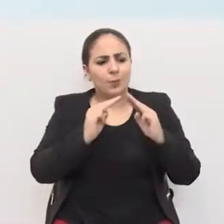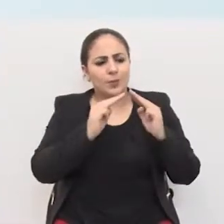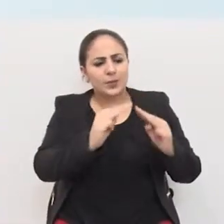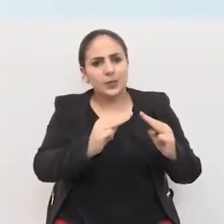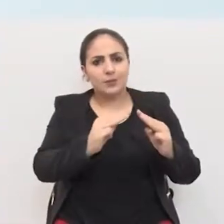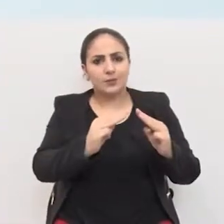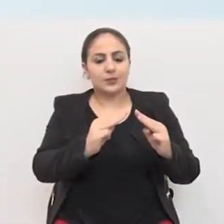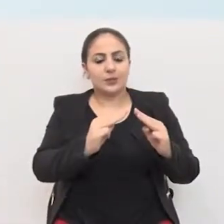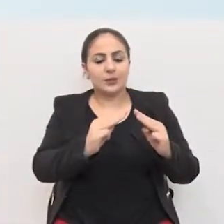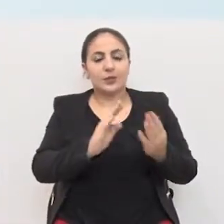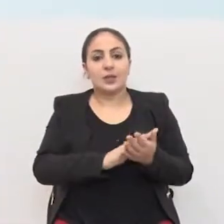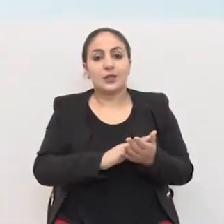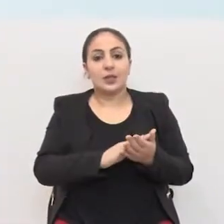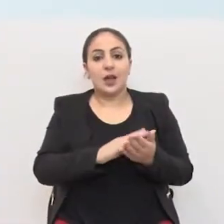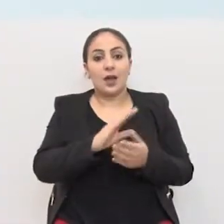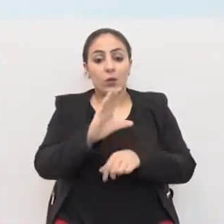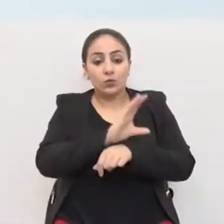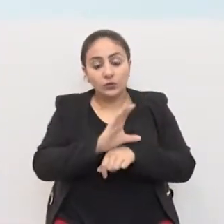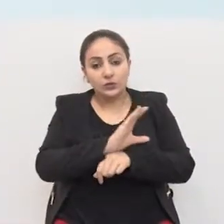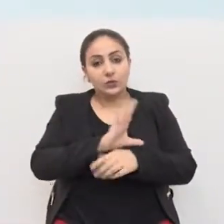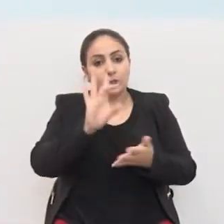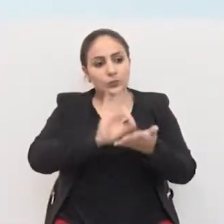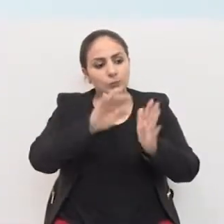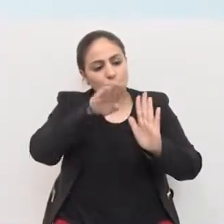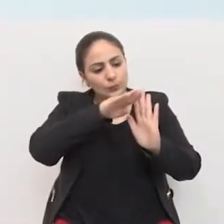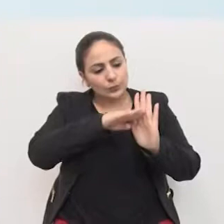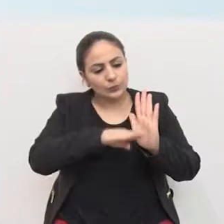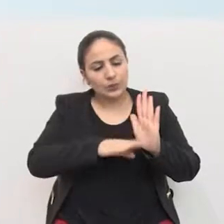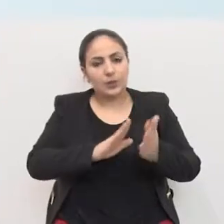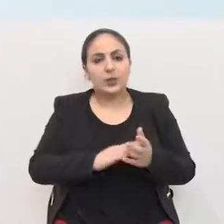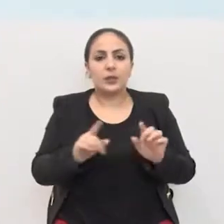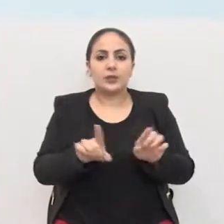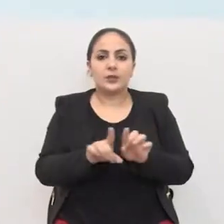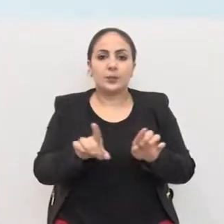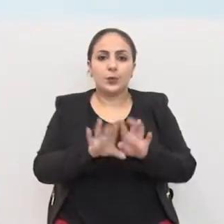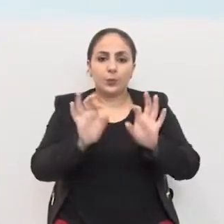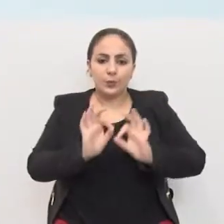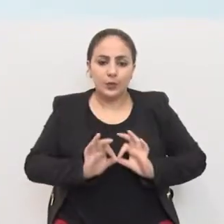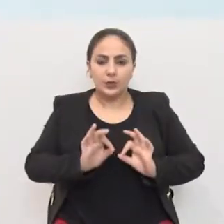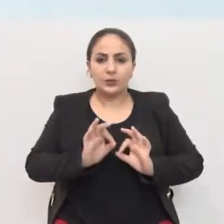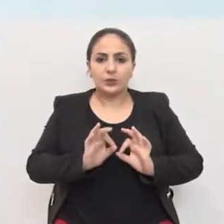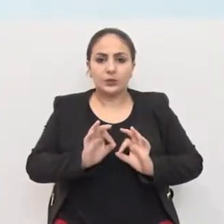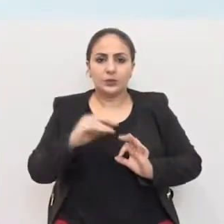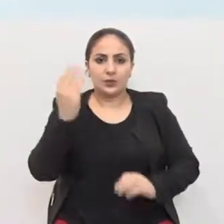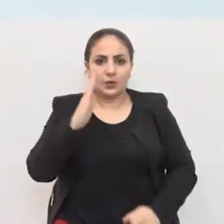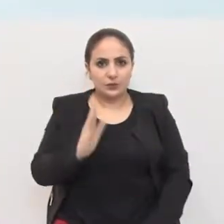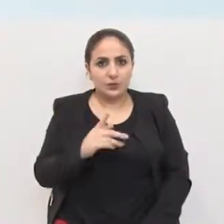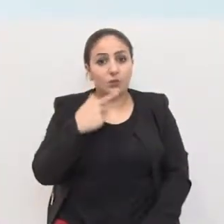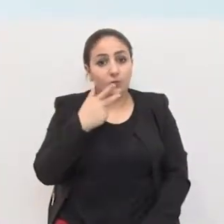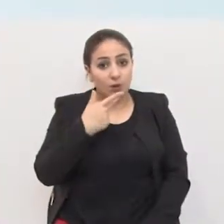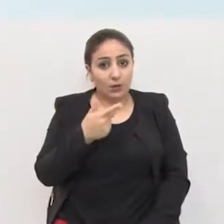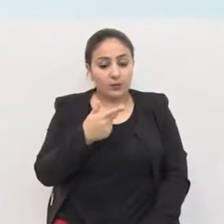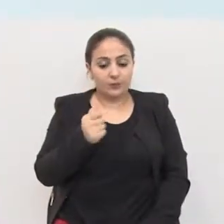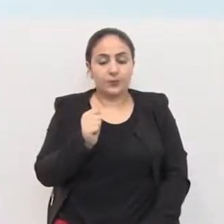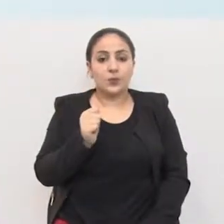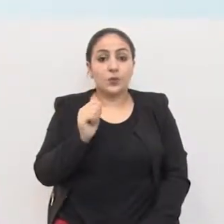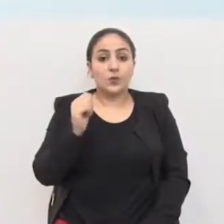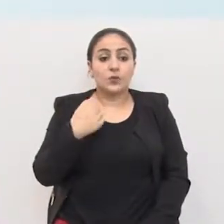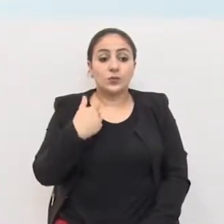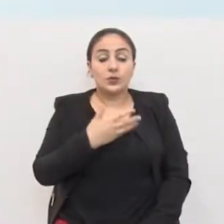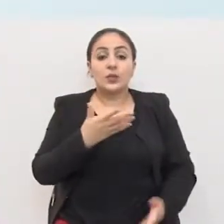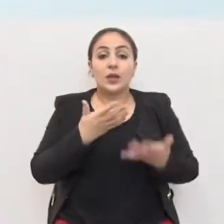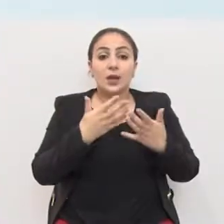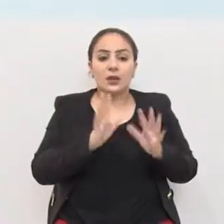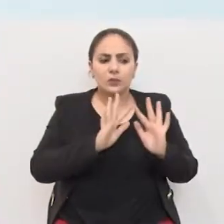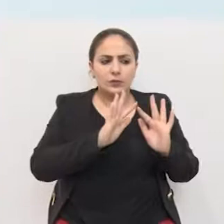metas que a Constituição estabelece, que a LDB estabelece e que o Plano Nacional de Educação estabelece. Que é